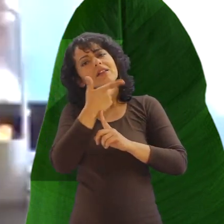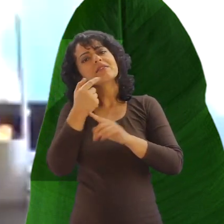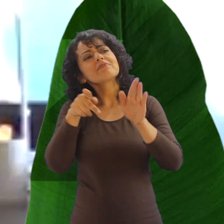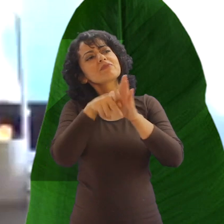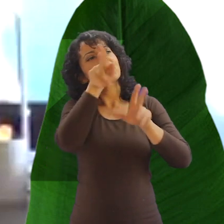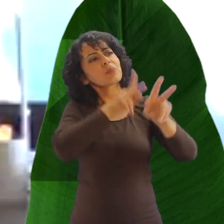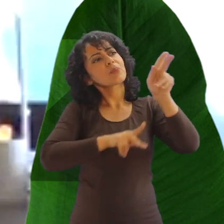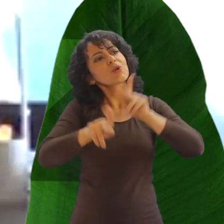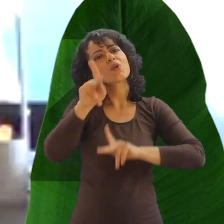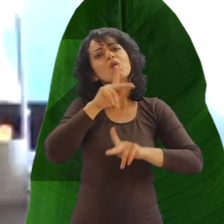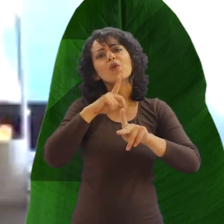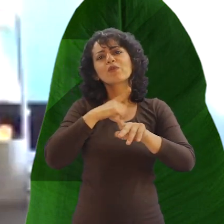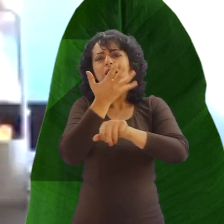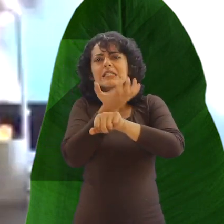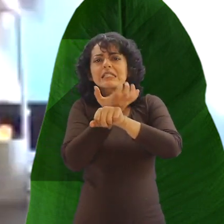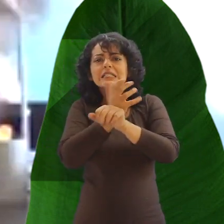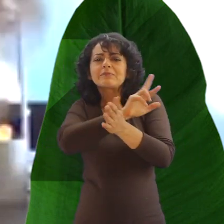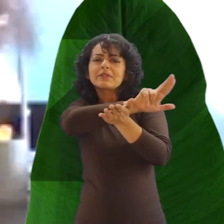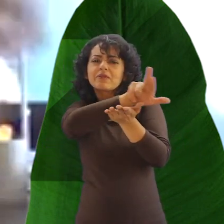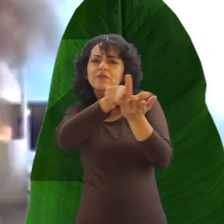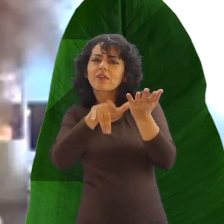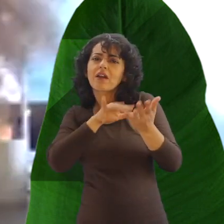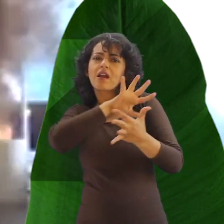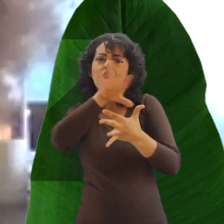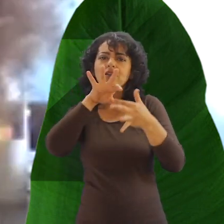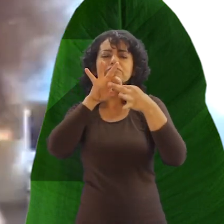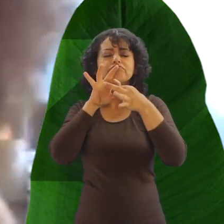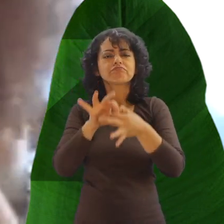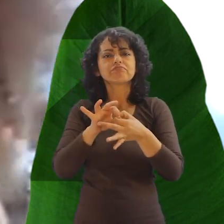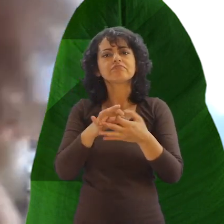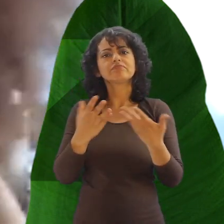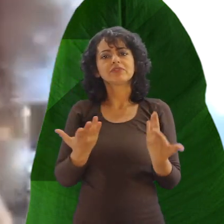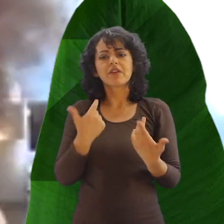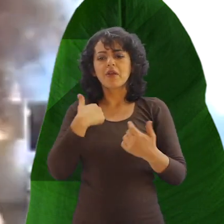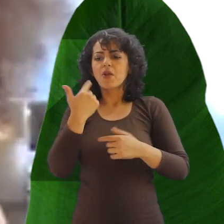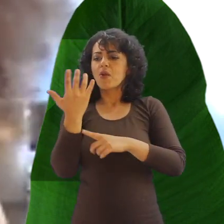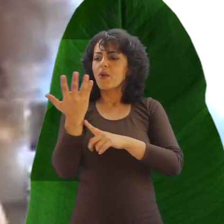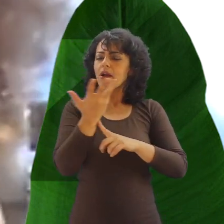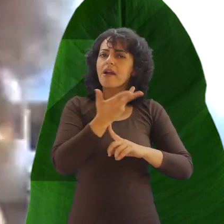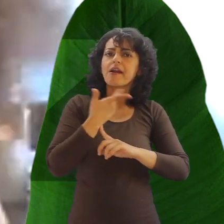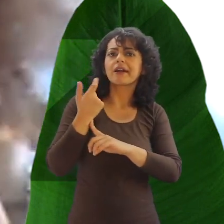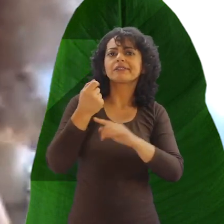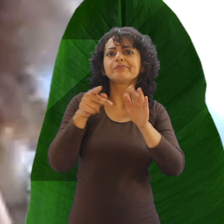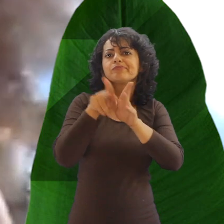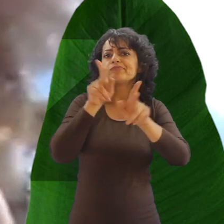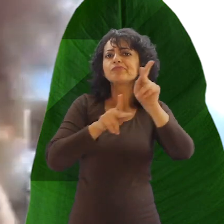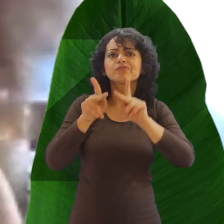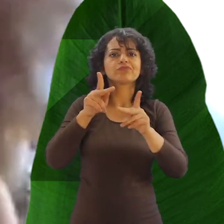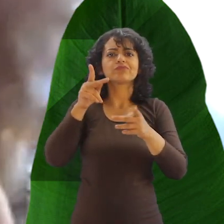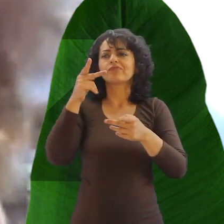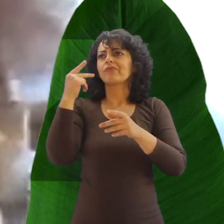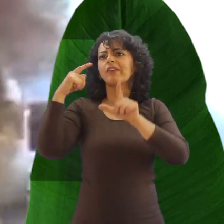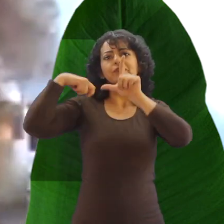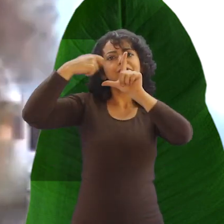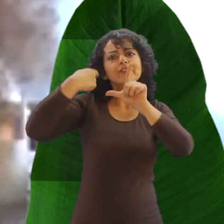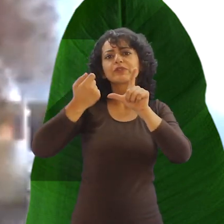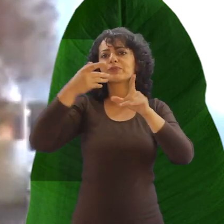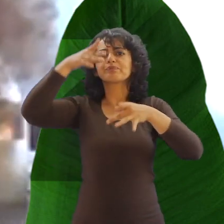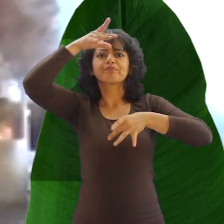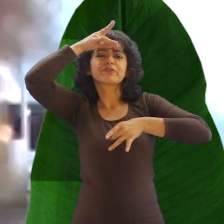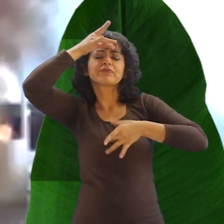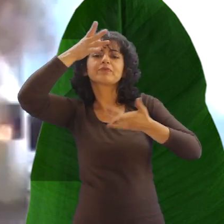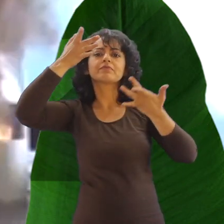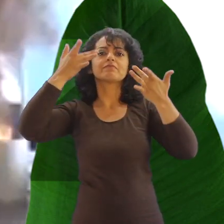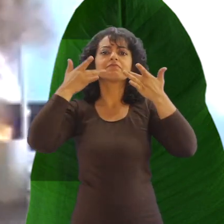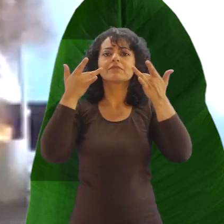artista do corpo, enfim, trabalha com vídeo, performance, com teatro, com instalação. E